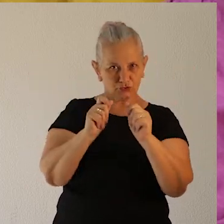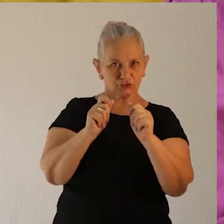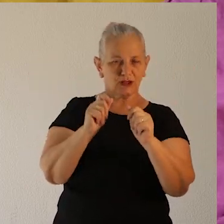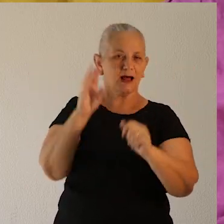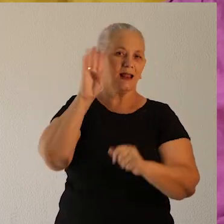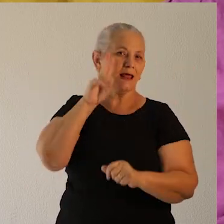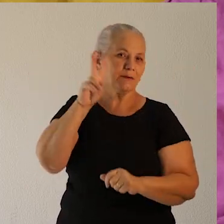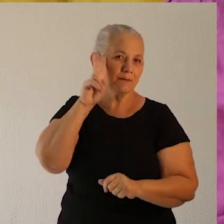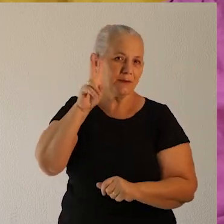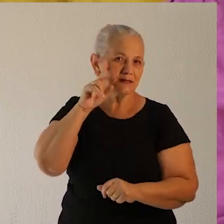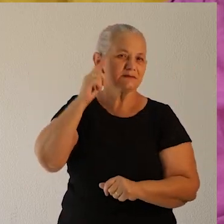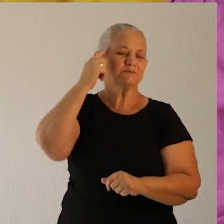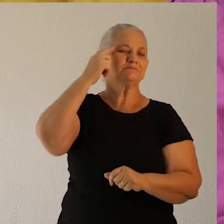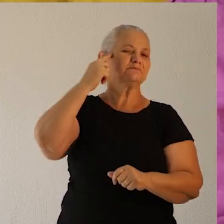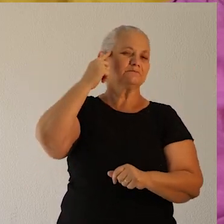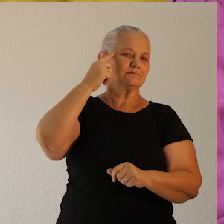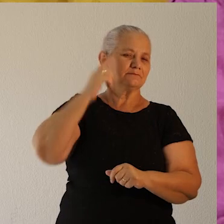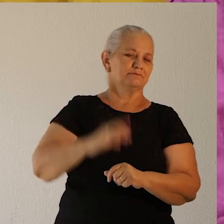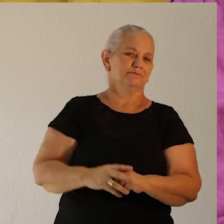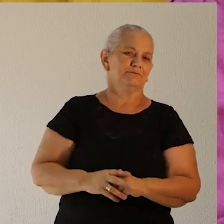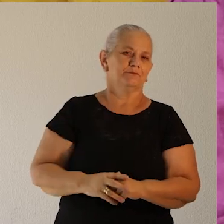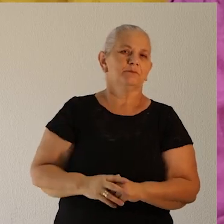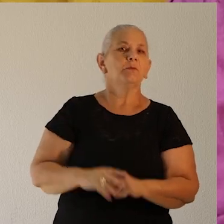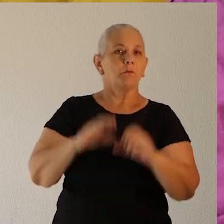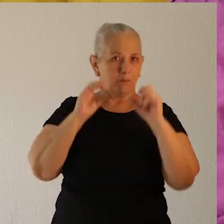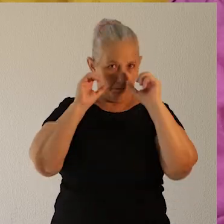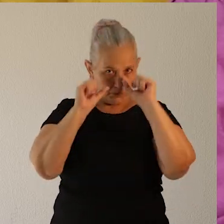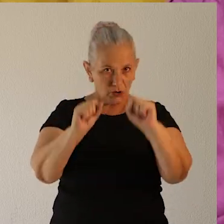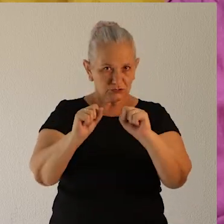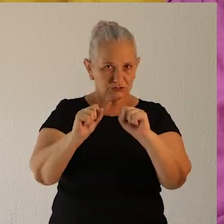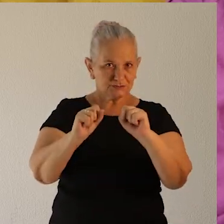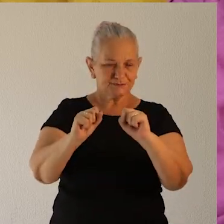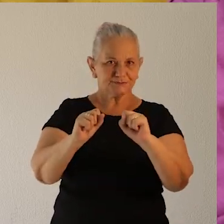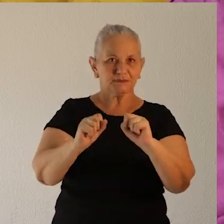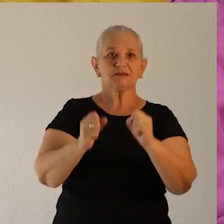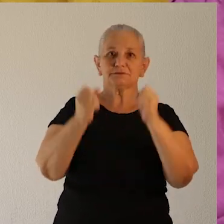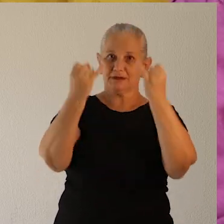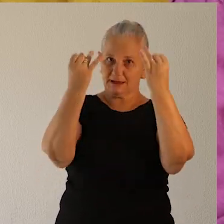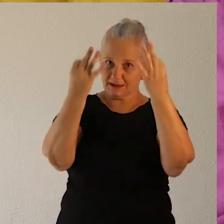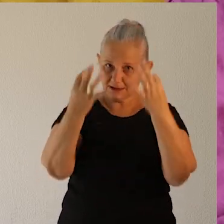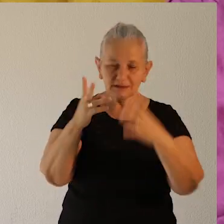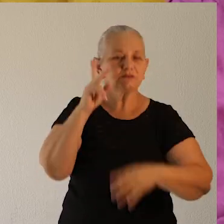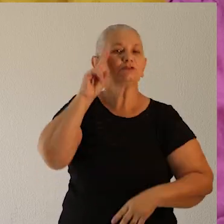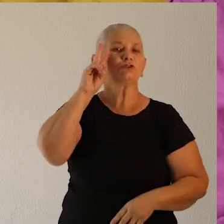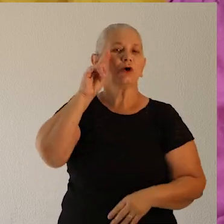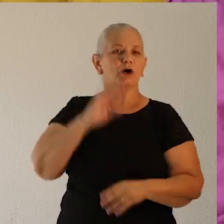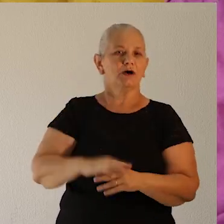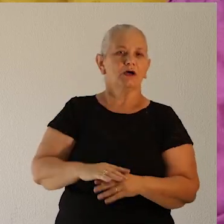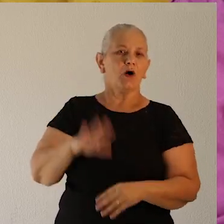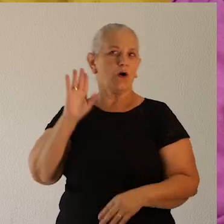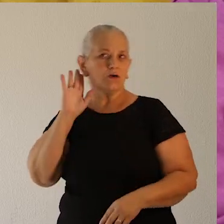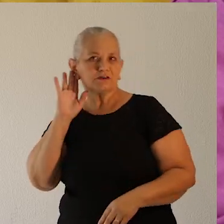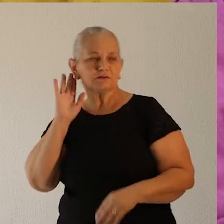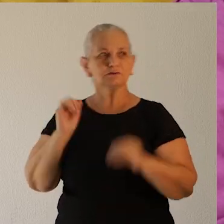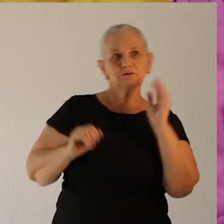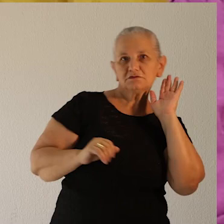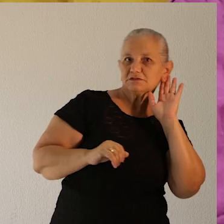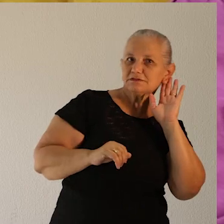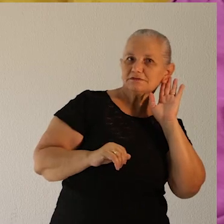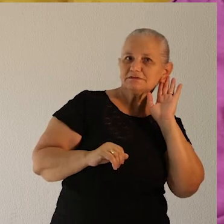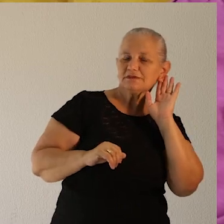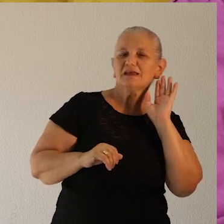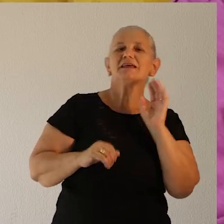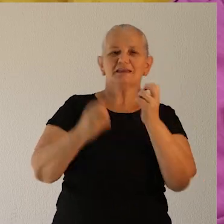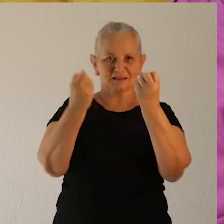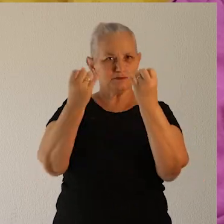memória. Cada um pode ser o poeta que conta e reconta histórias, ouviu daqui, ouviu dali e